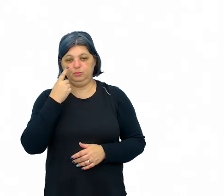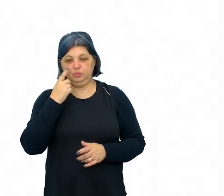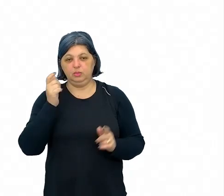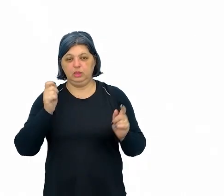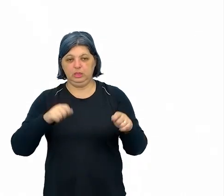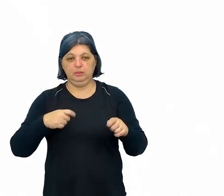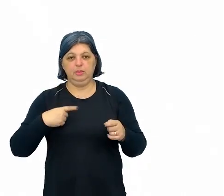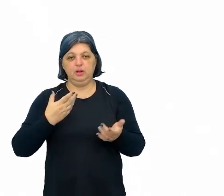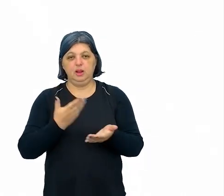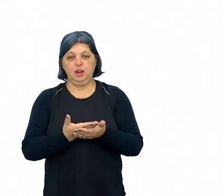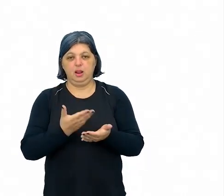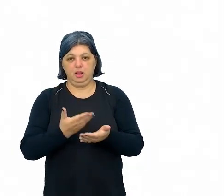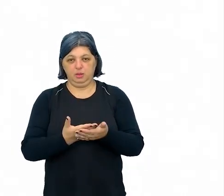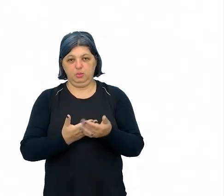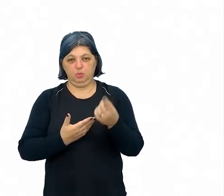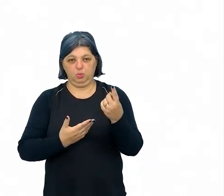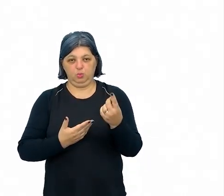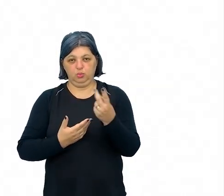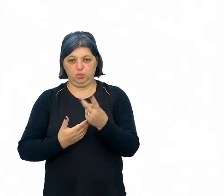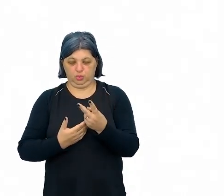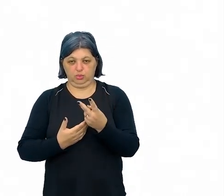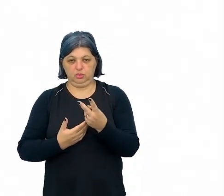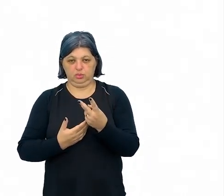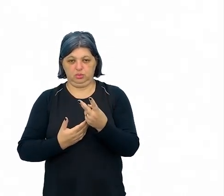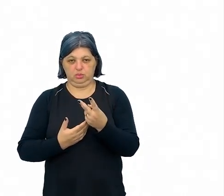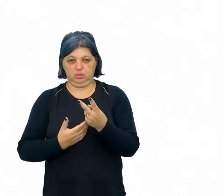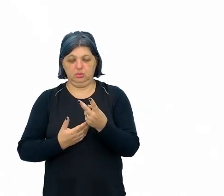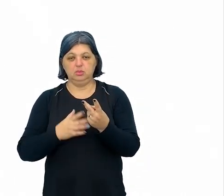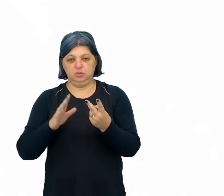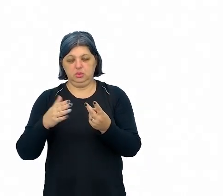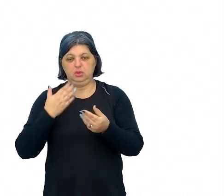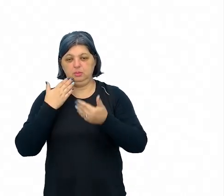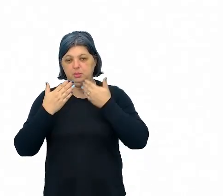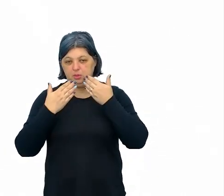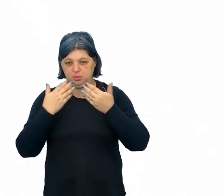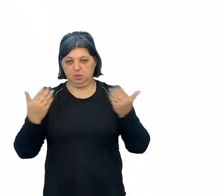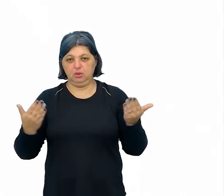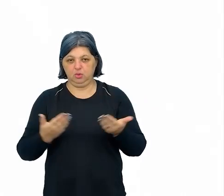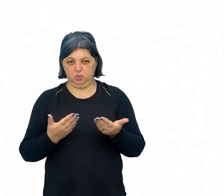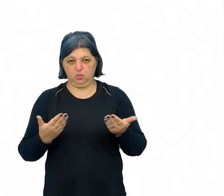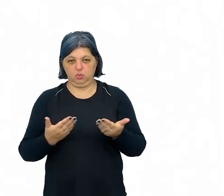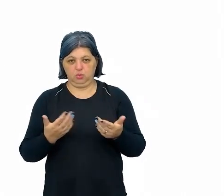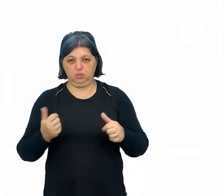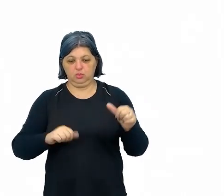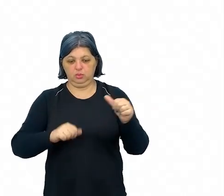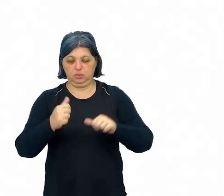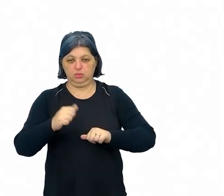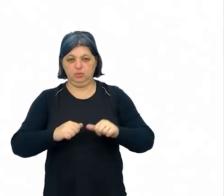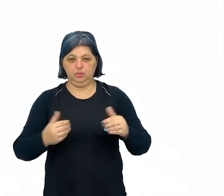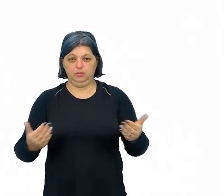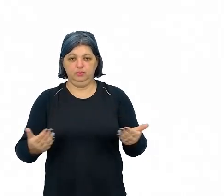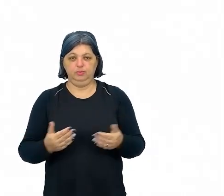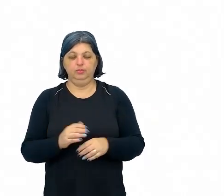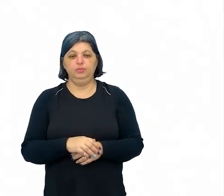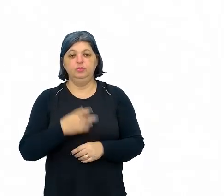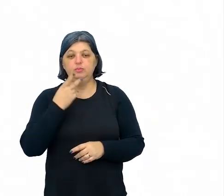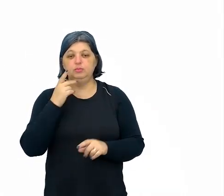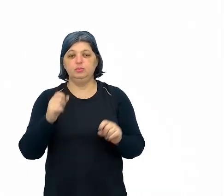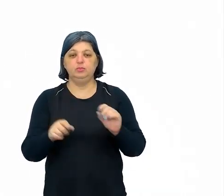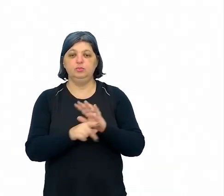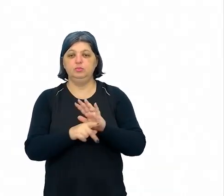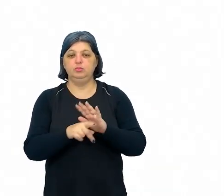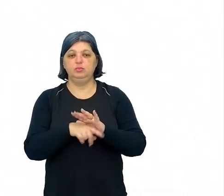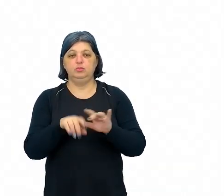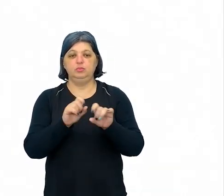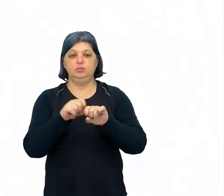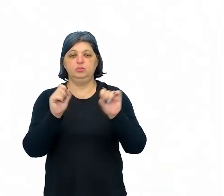tem aula 1 e aula 2, chama essa que nós estamos conversando e estamos analisando aqui, ela fala sistemas de equação no